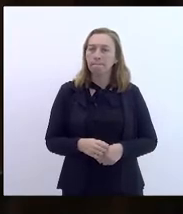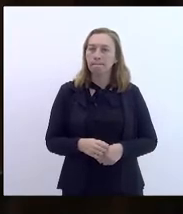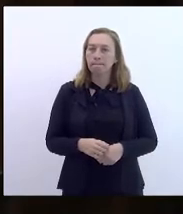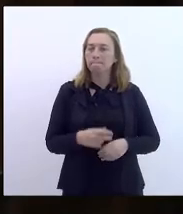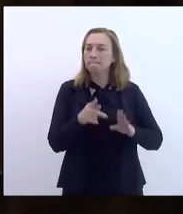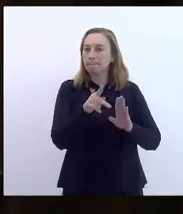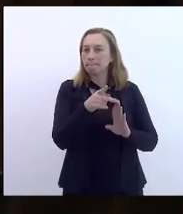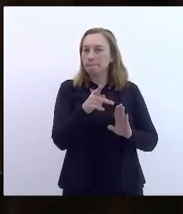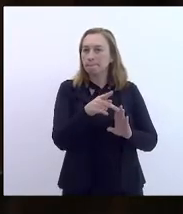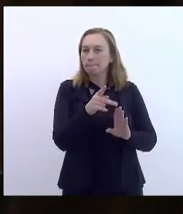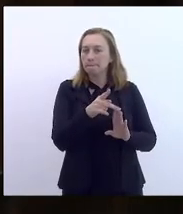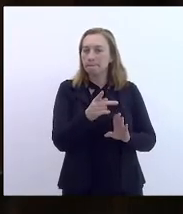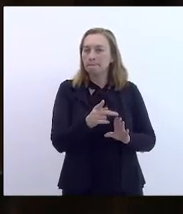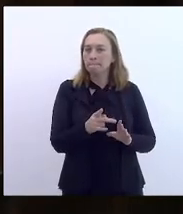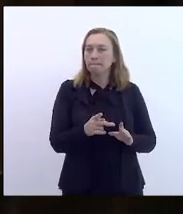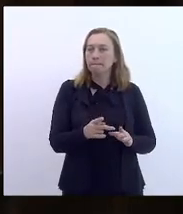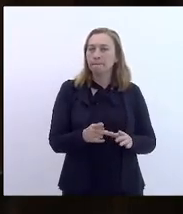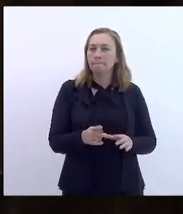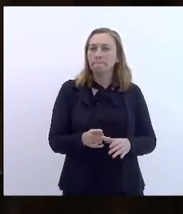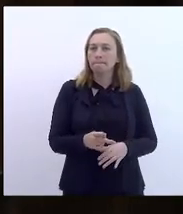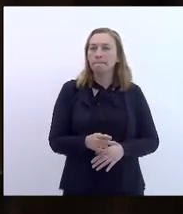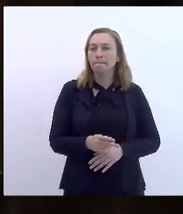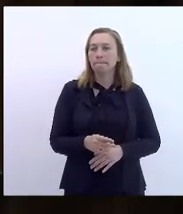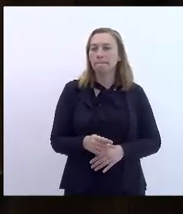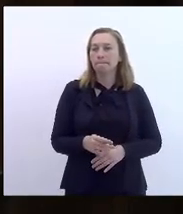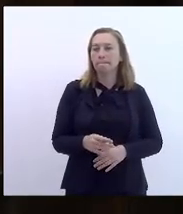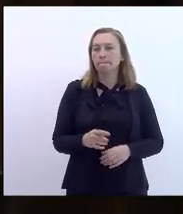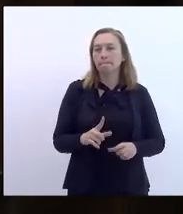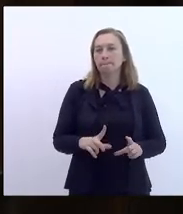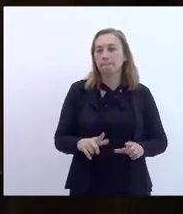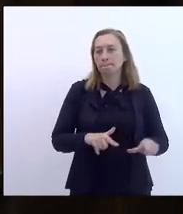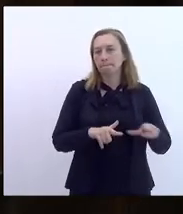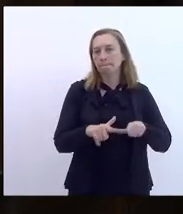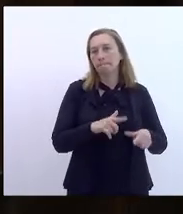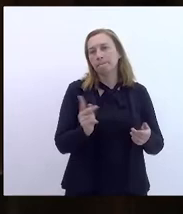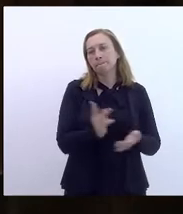protocolo para essas malditas operações